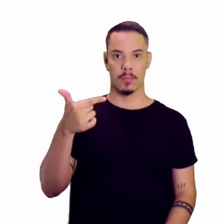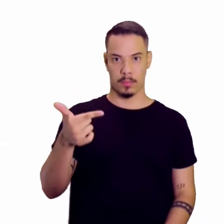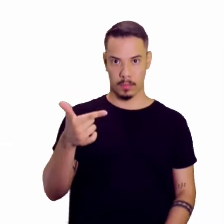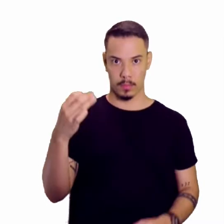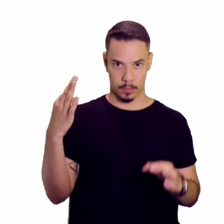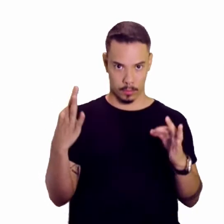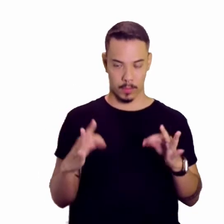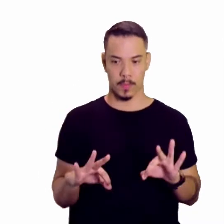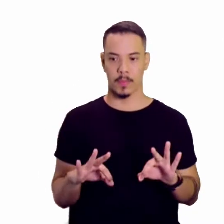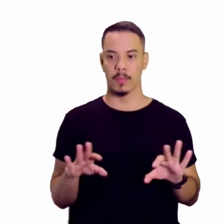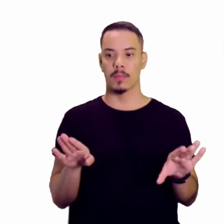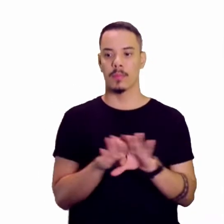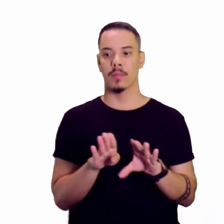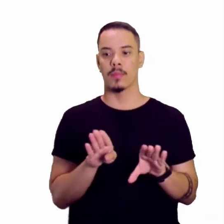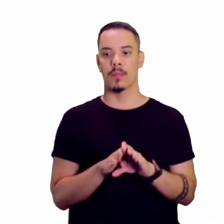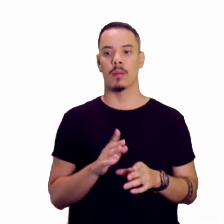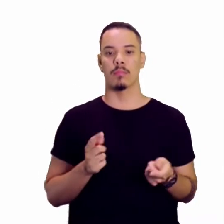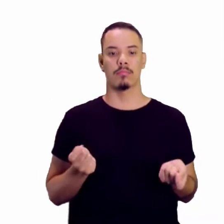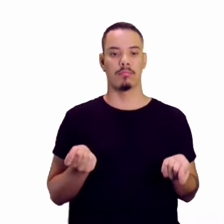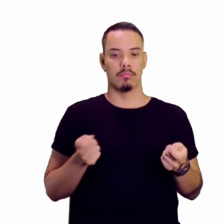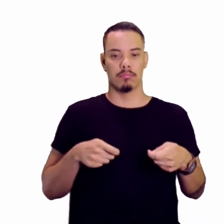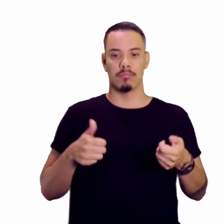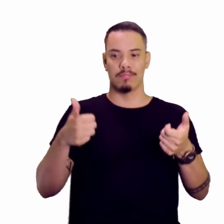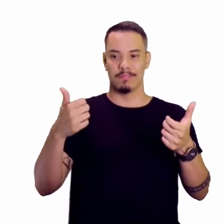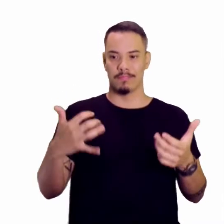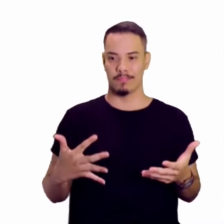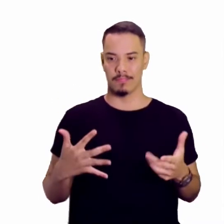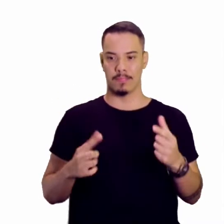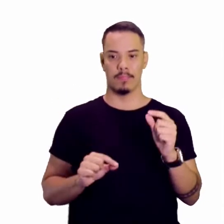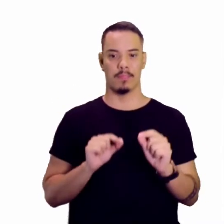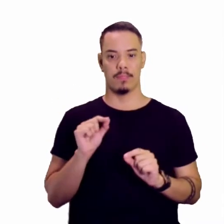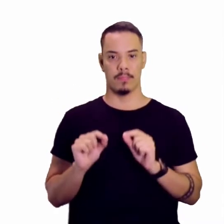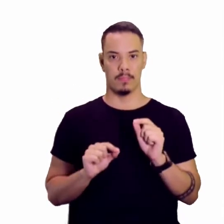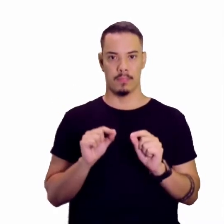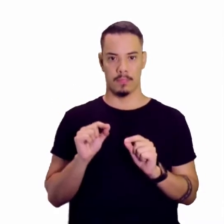entendeu? Podemos, então, dizer que